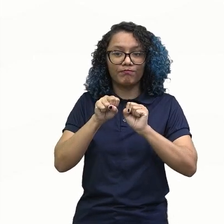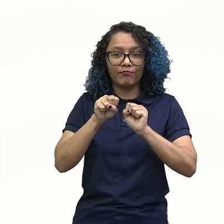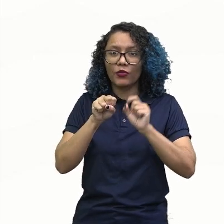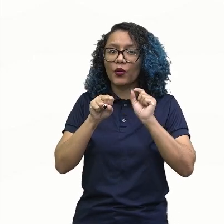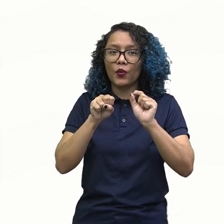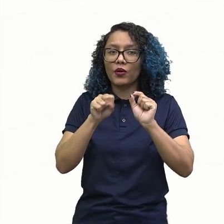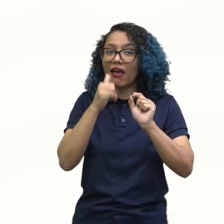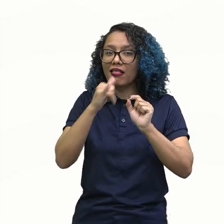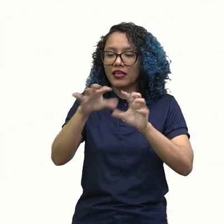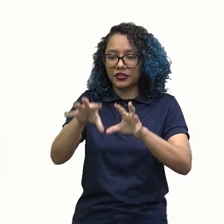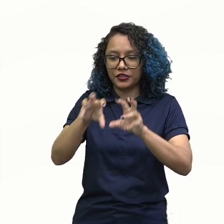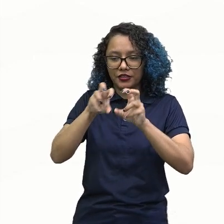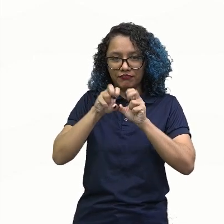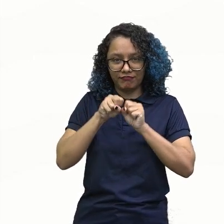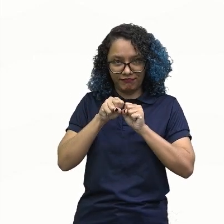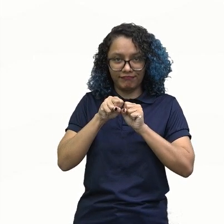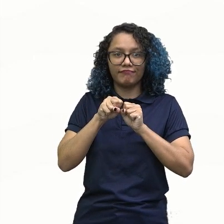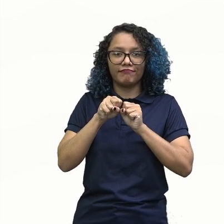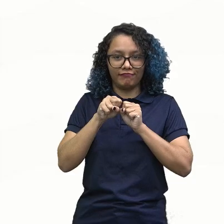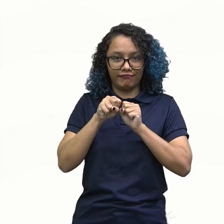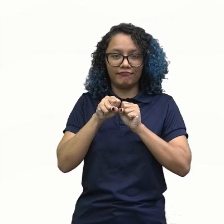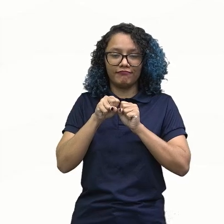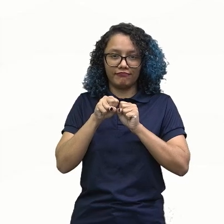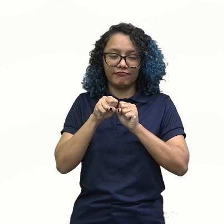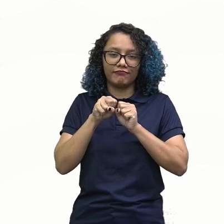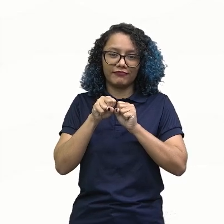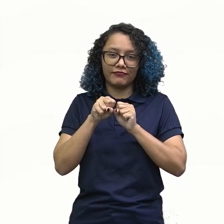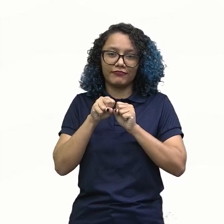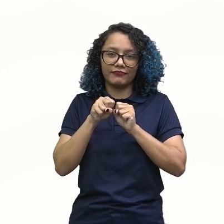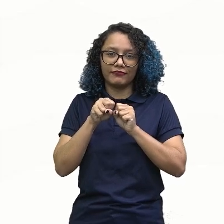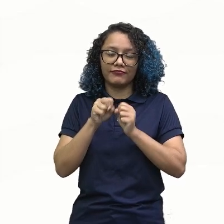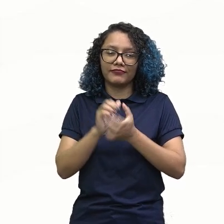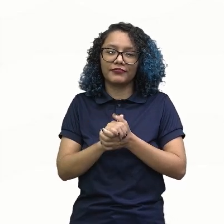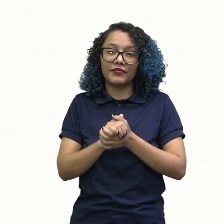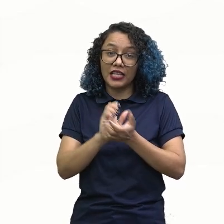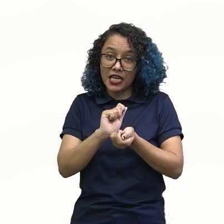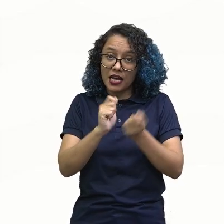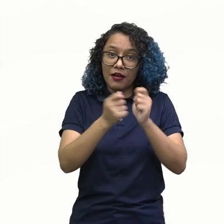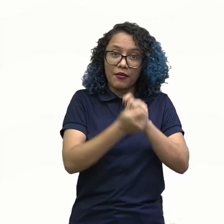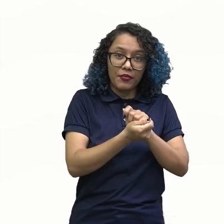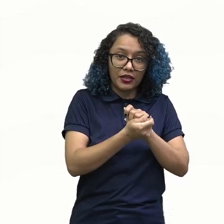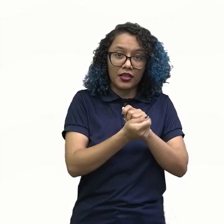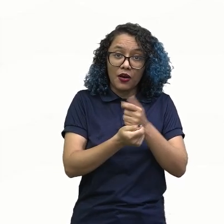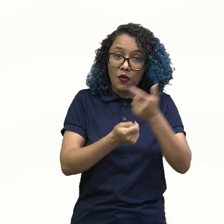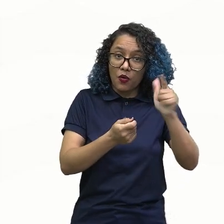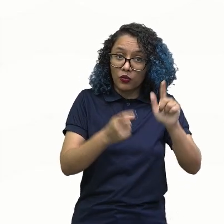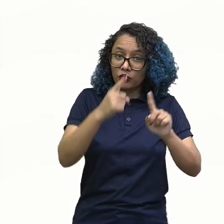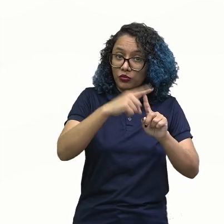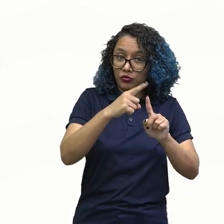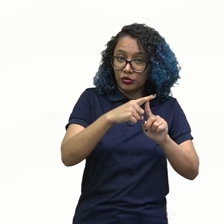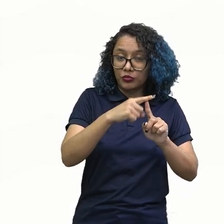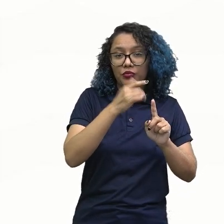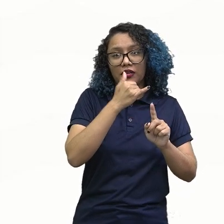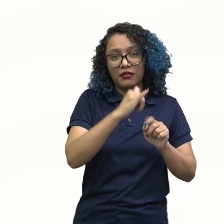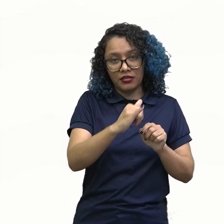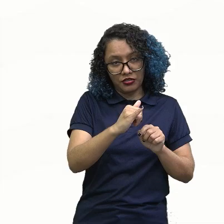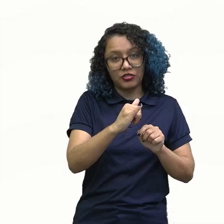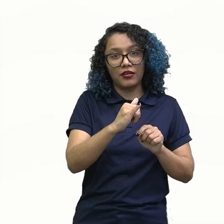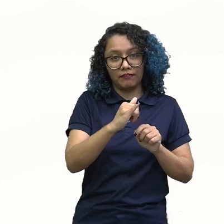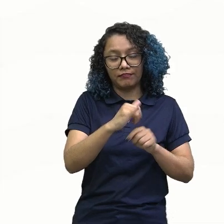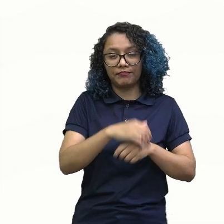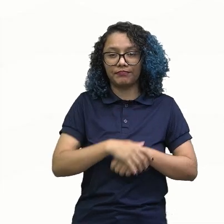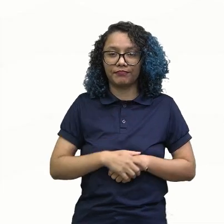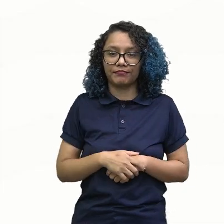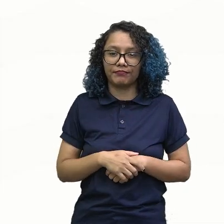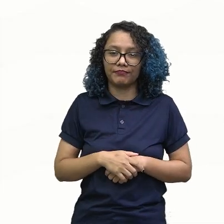ele vai receber a energia elétrica e será transformada em outra modalidade de